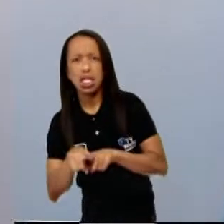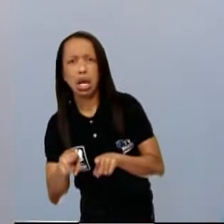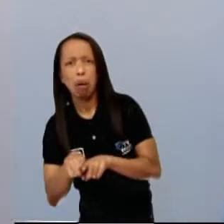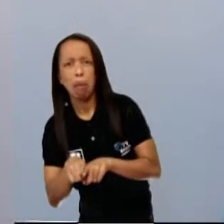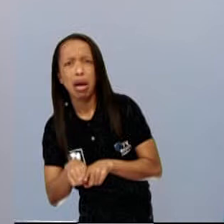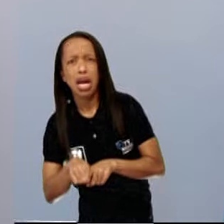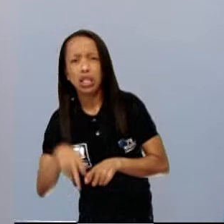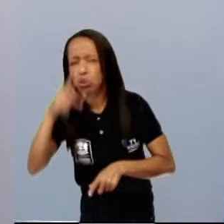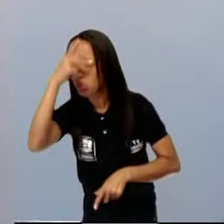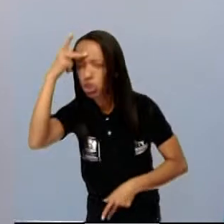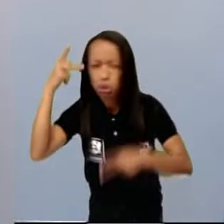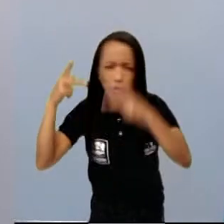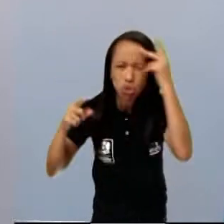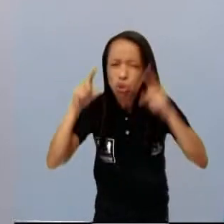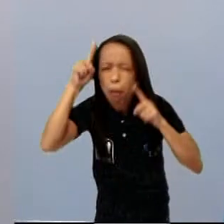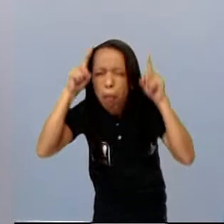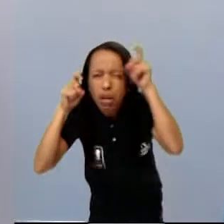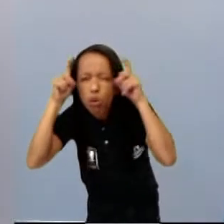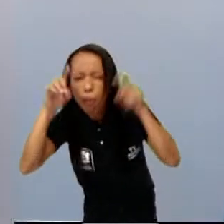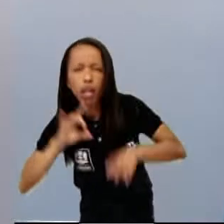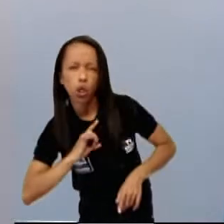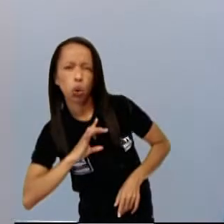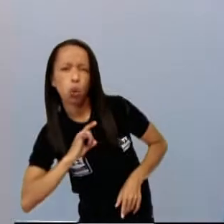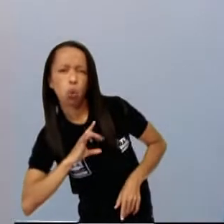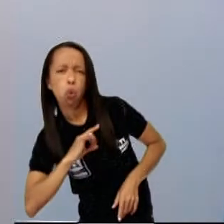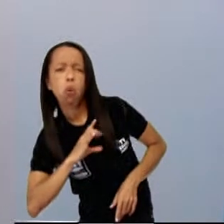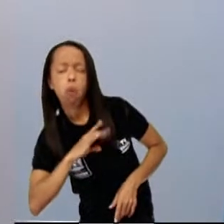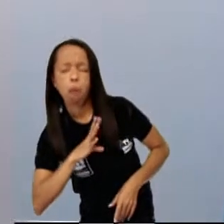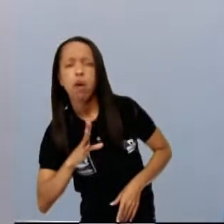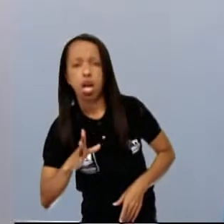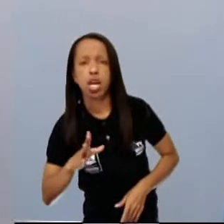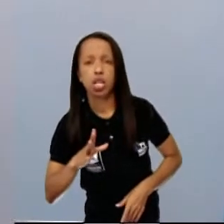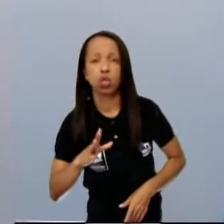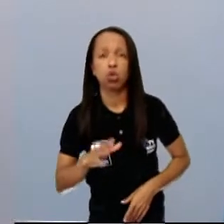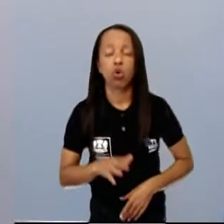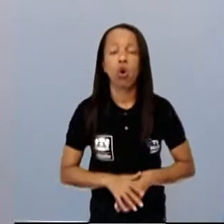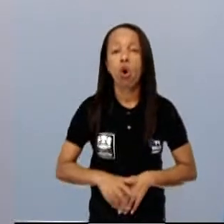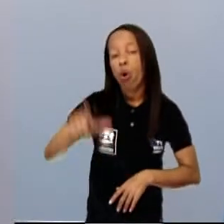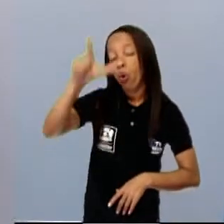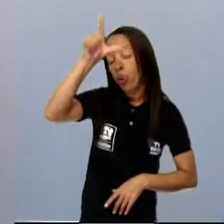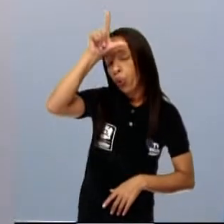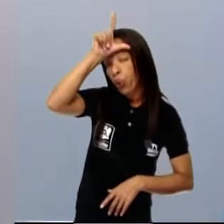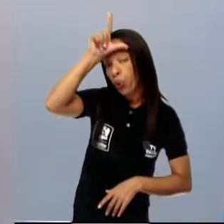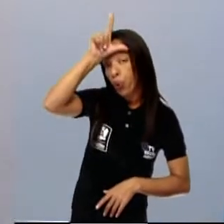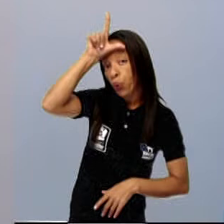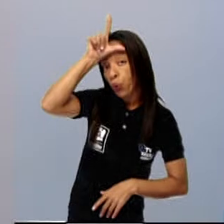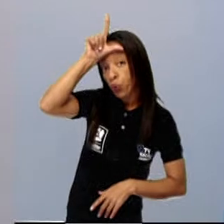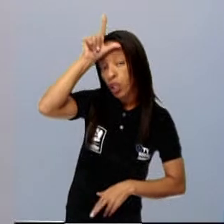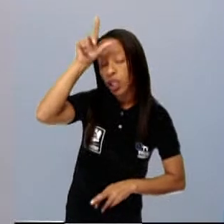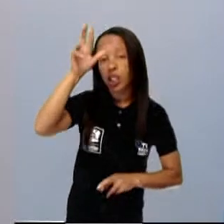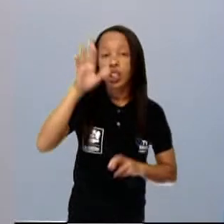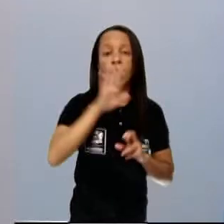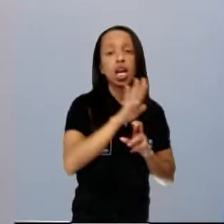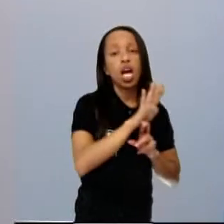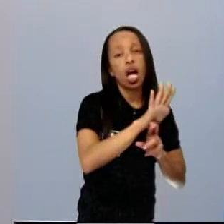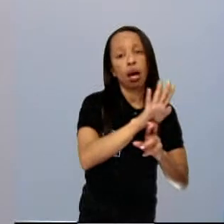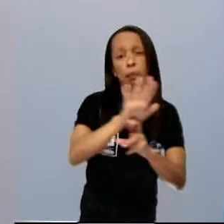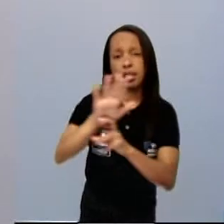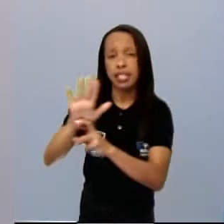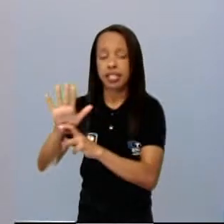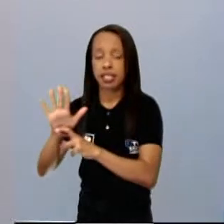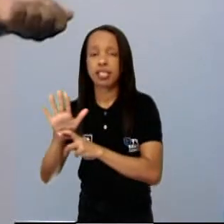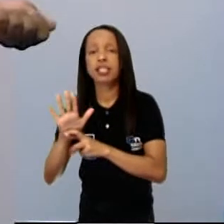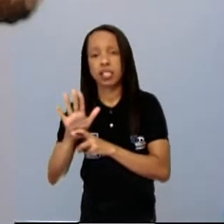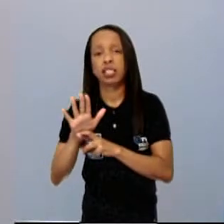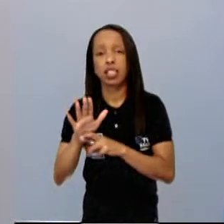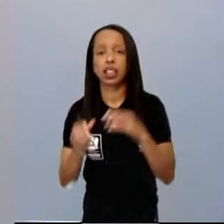o nome do político, do representante dessa fase, chamado Robespierre, ele acabou conduzindo o terror. Mas só que ele